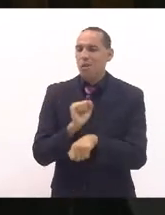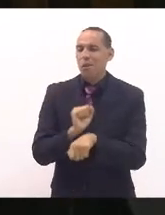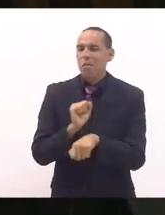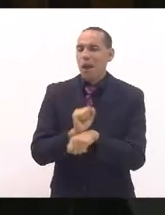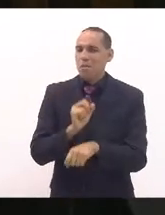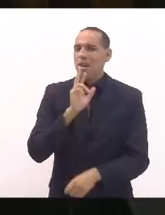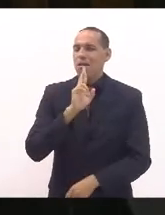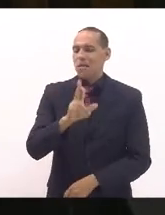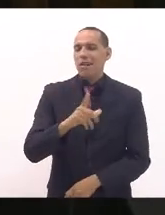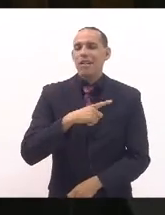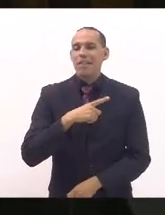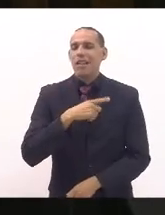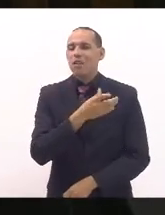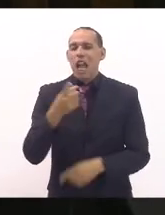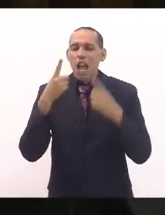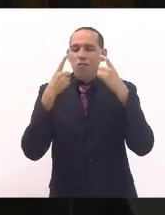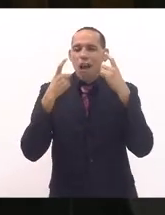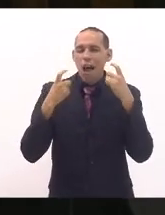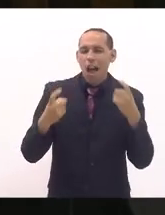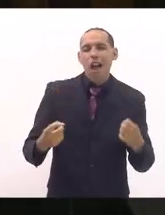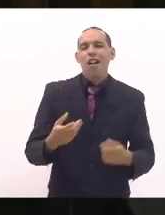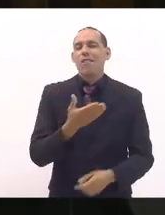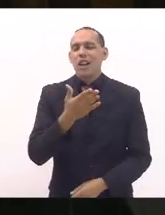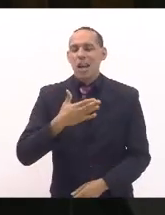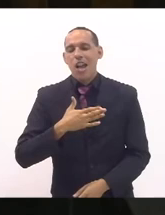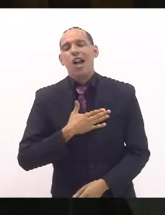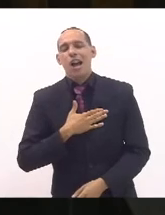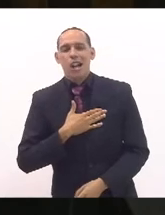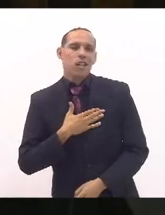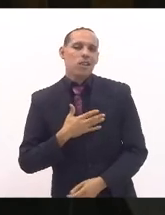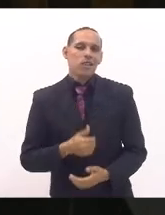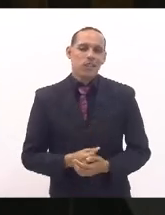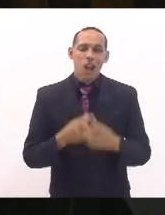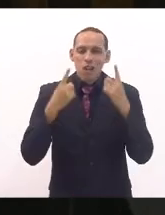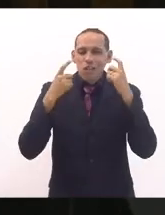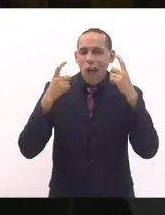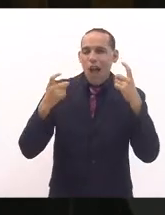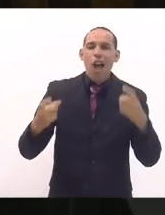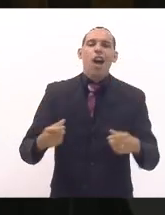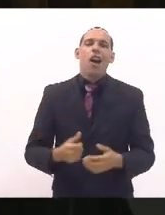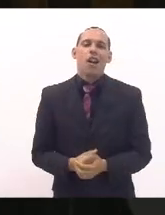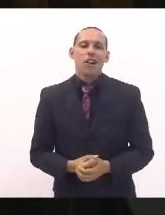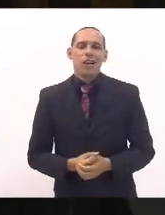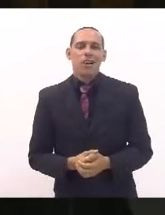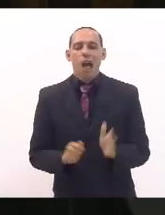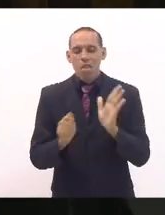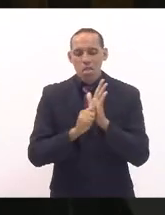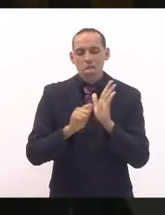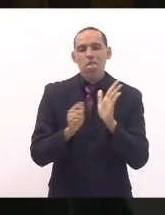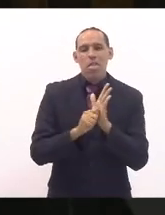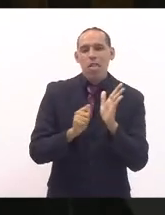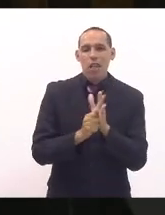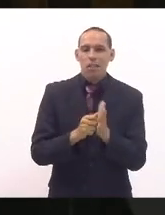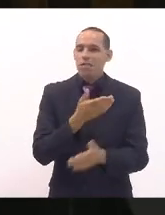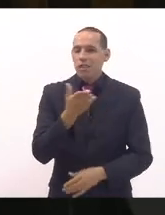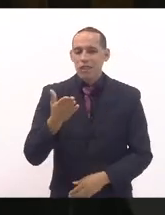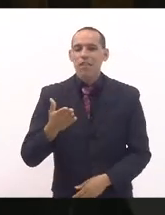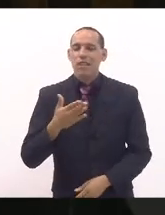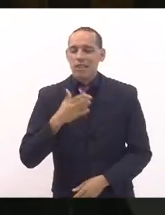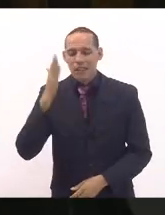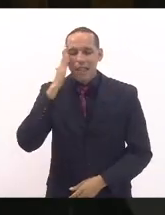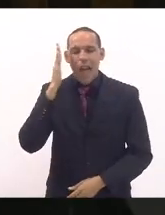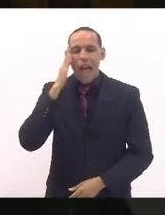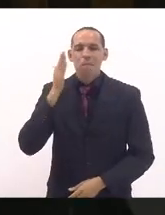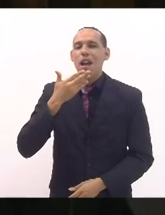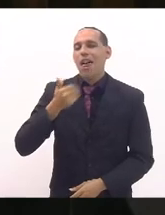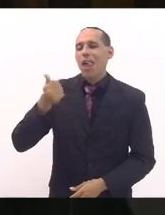resposta e vão chorar, que é como vocês gostam de fazer. Chorar e consumir droga, que é o que vocês sabem fazer